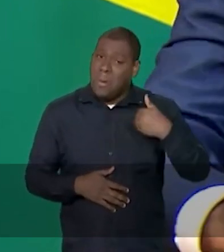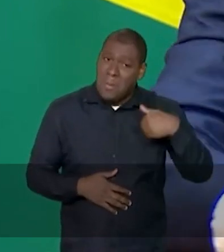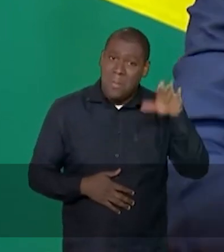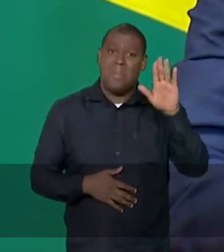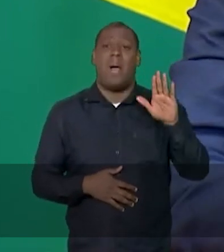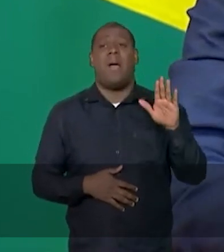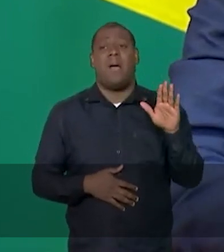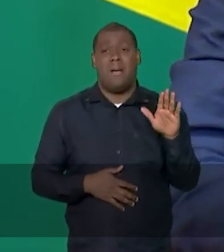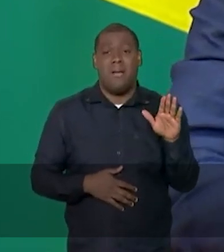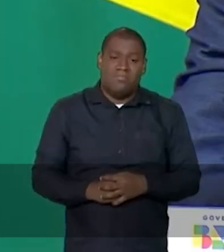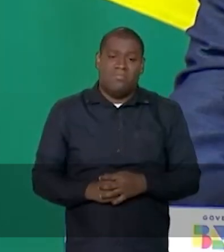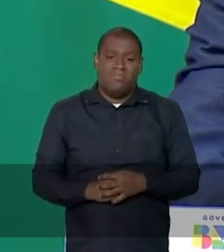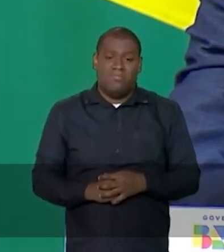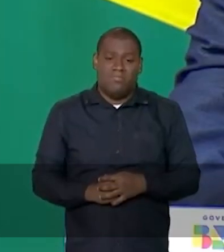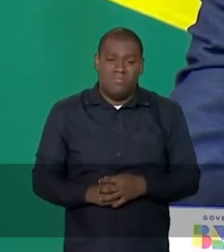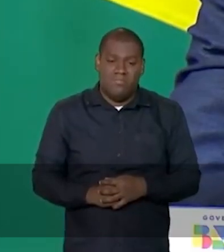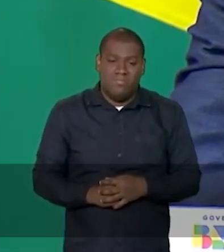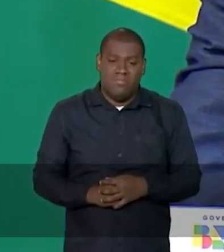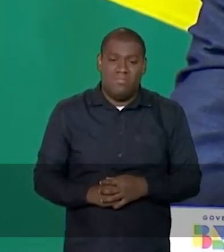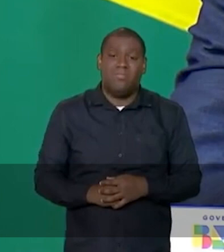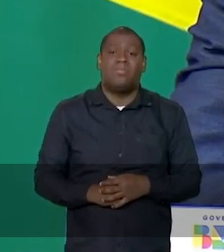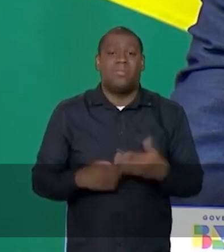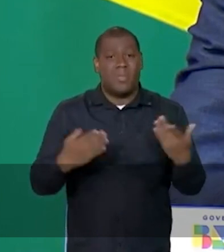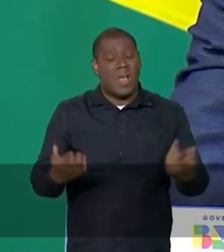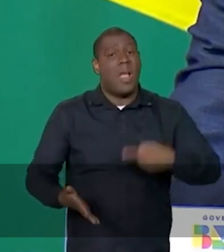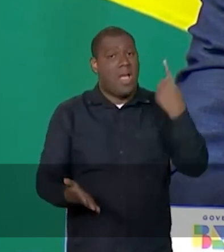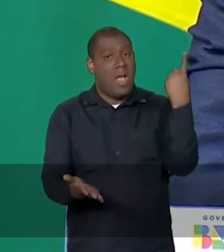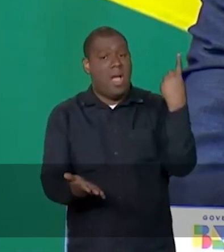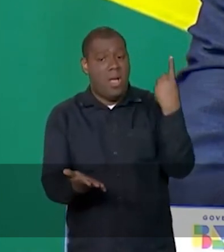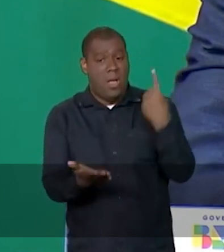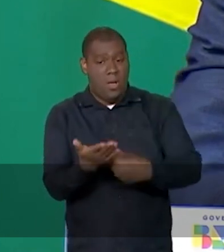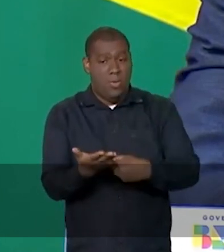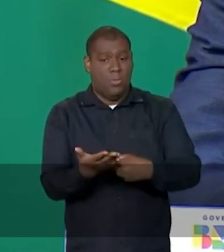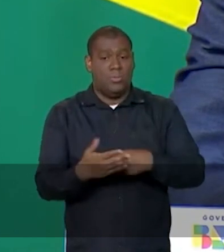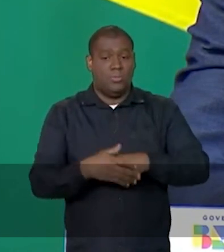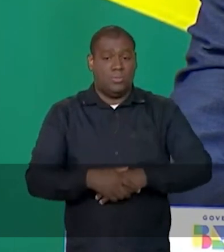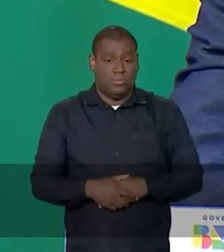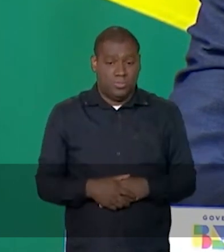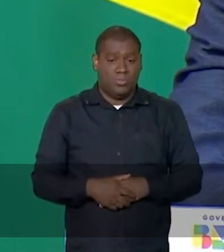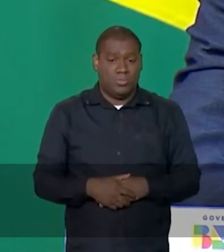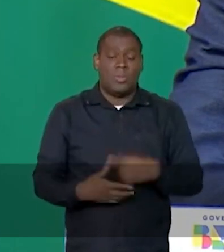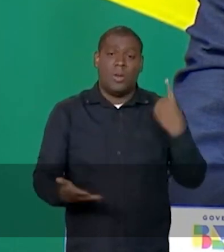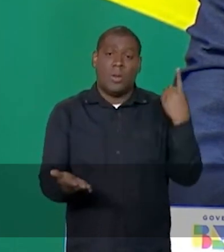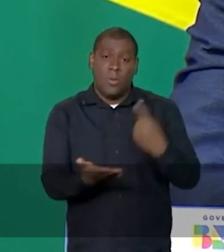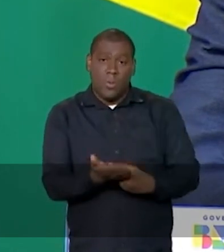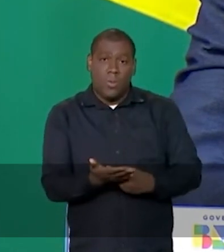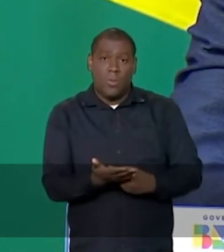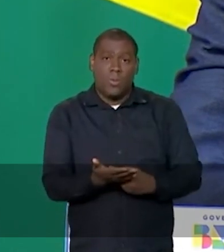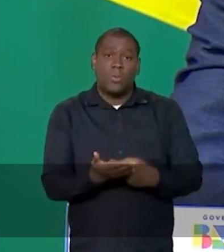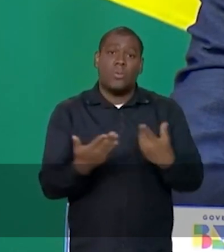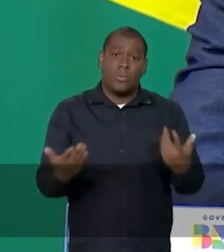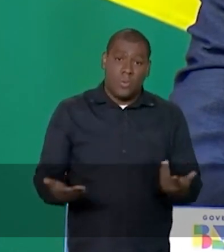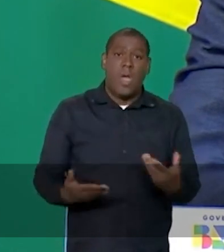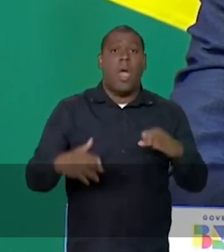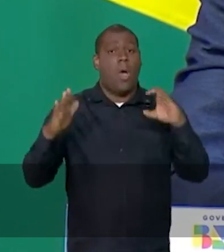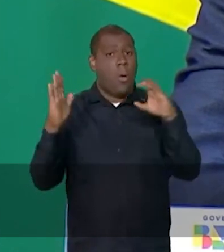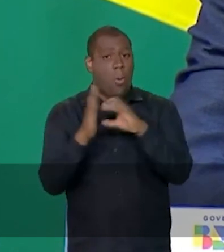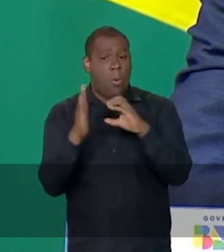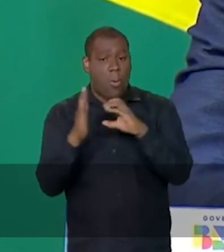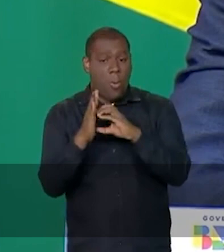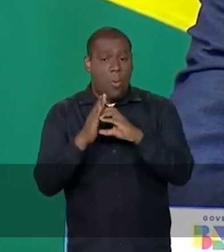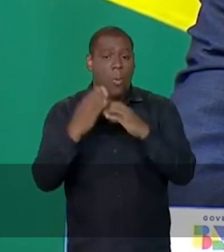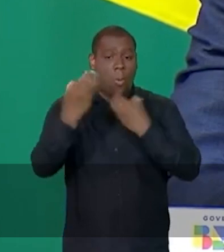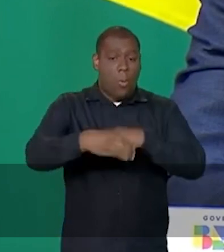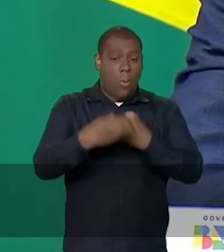aplicação e fiscalização do concurso. A gente construiu um acordo justamente para preservar a integridade do concurso para todos os